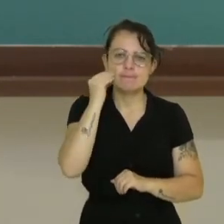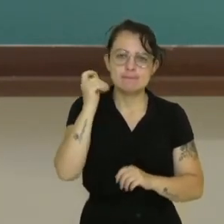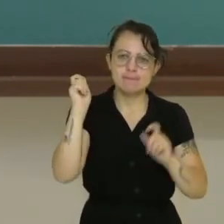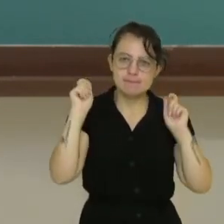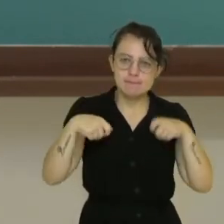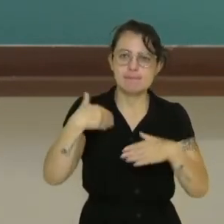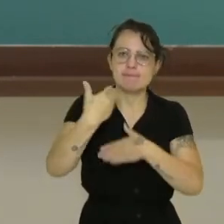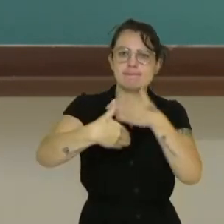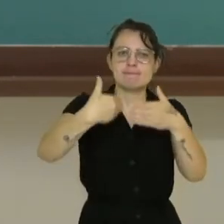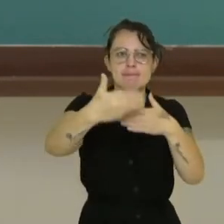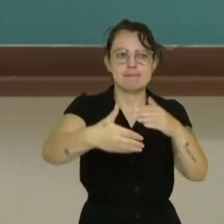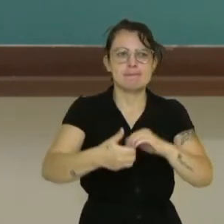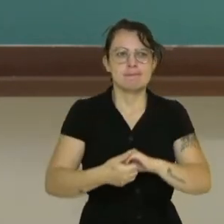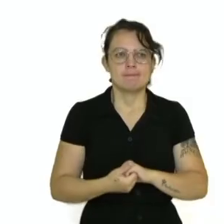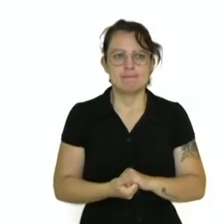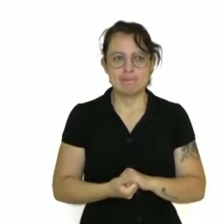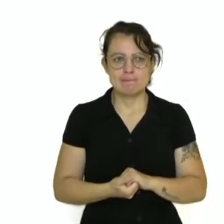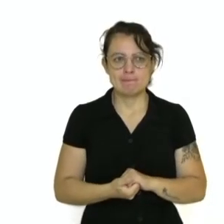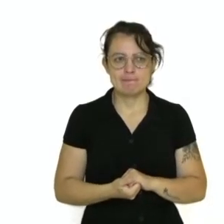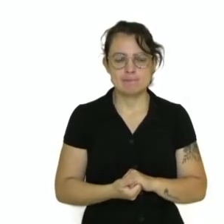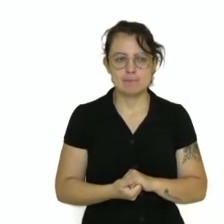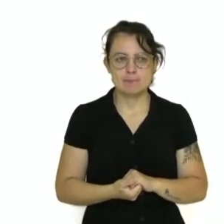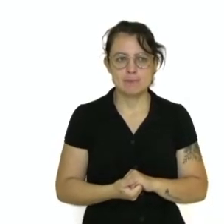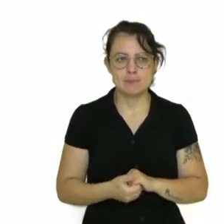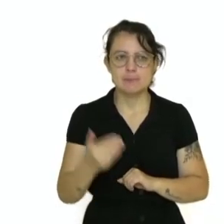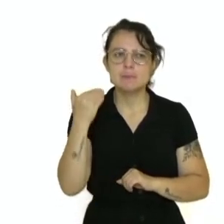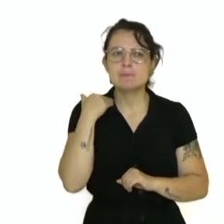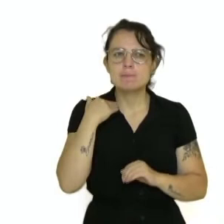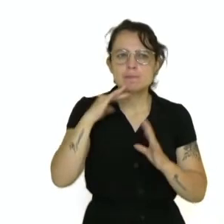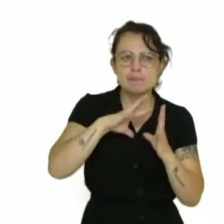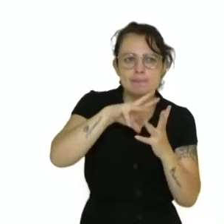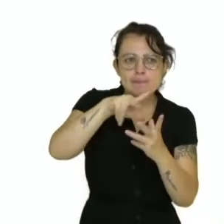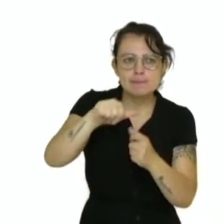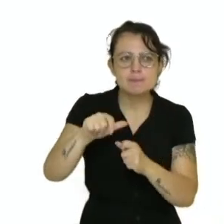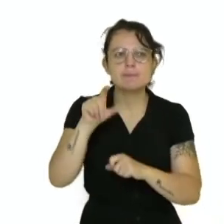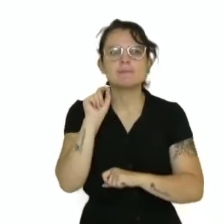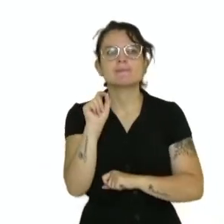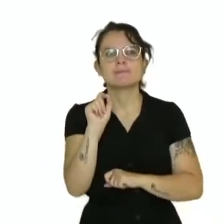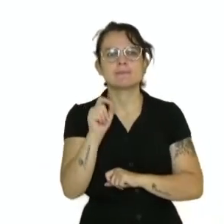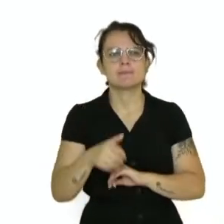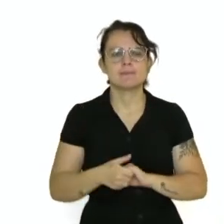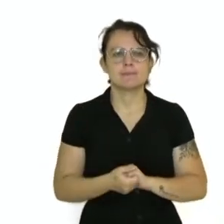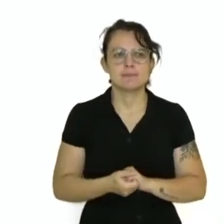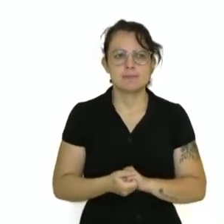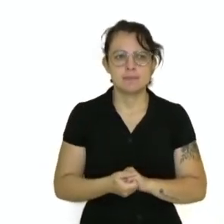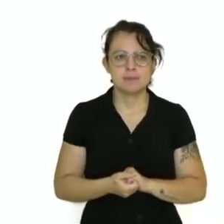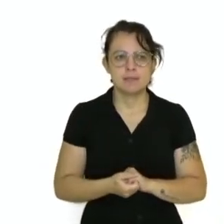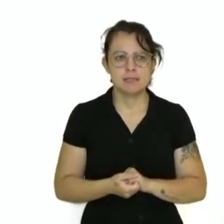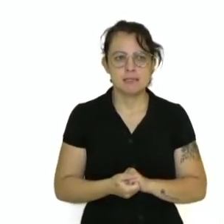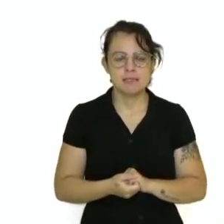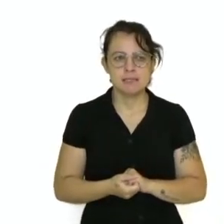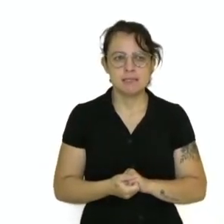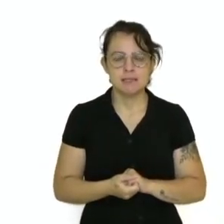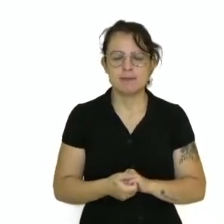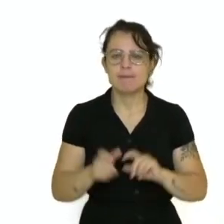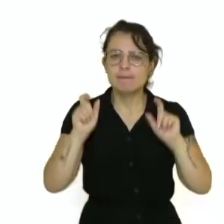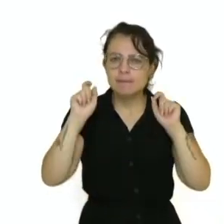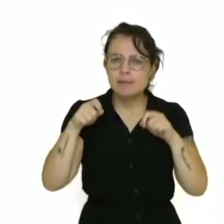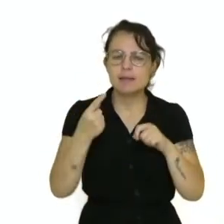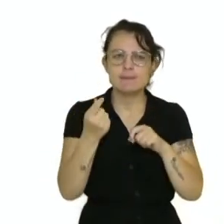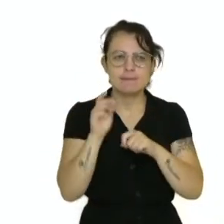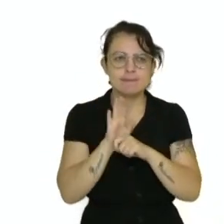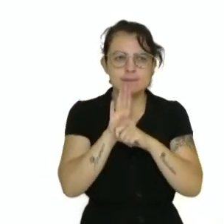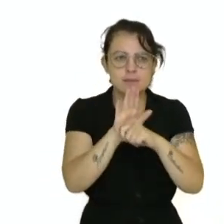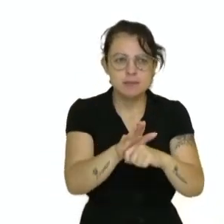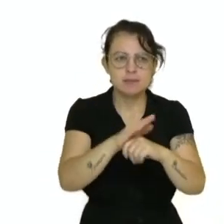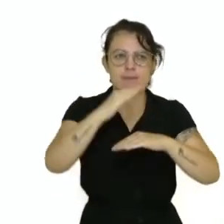se reerguer. O Banco Mundial, critérios próprios para concessão de recursos